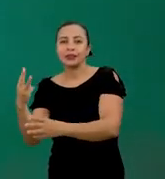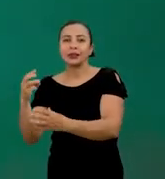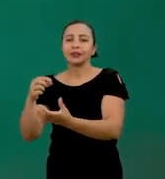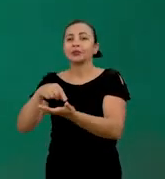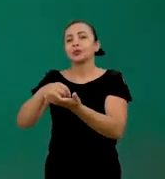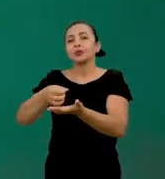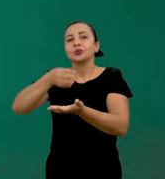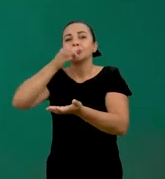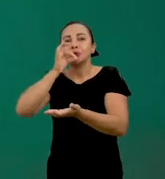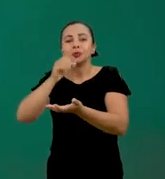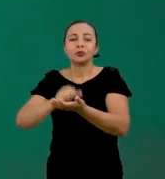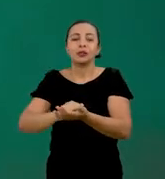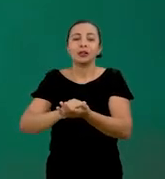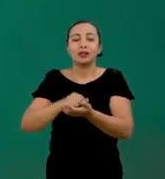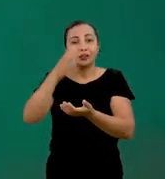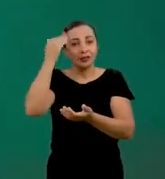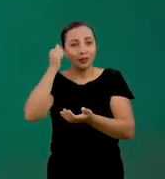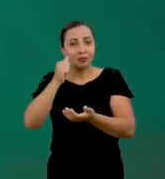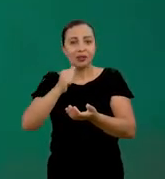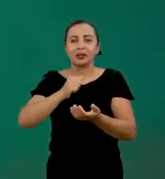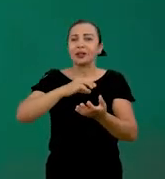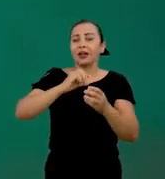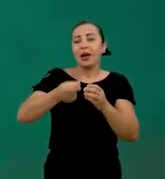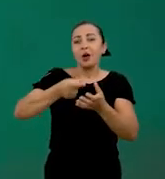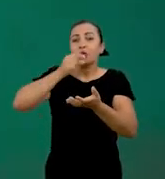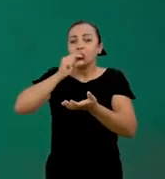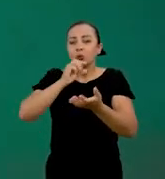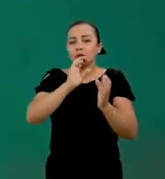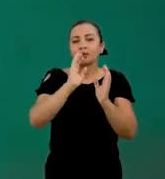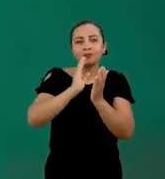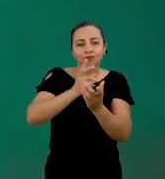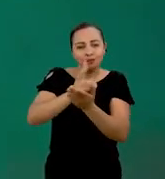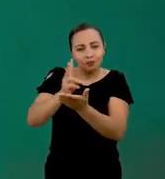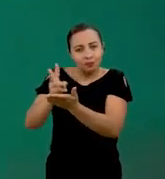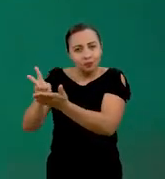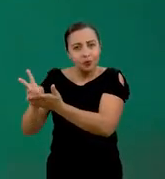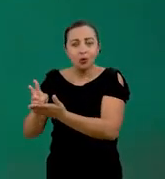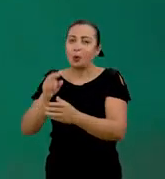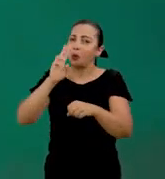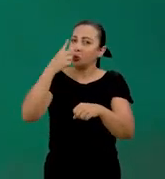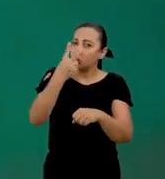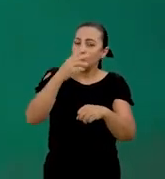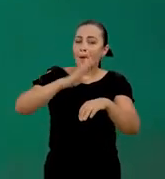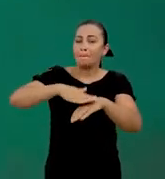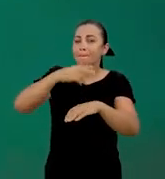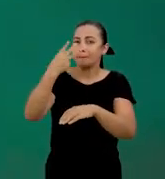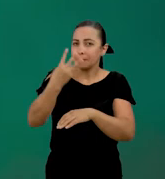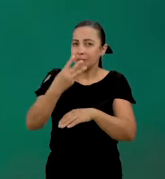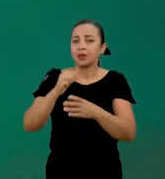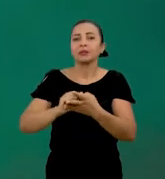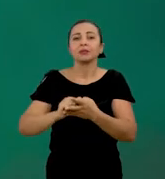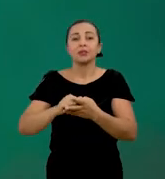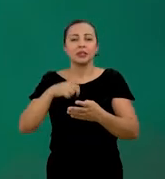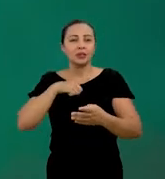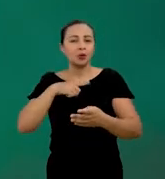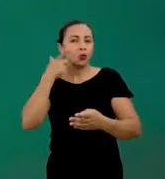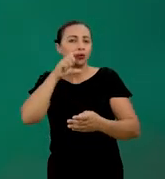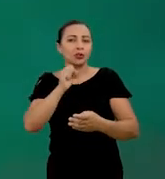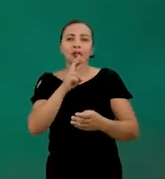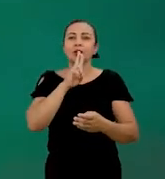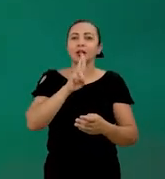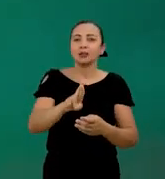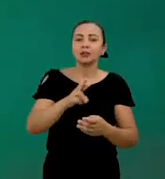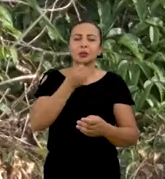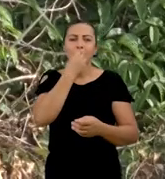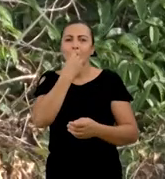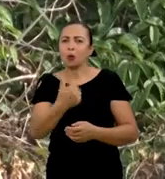sequenciada né com mais de com duas ou mais doses a gente conseguir até um resultado bem bom de controle